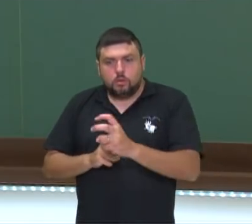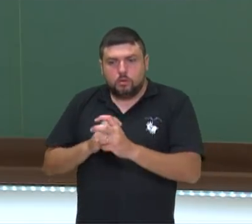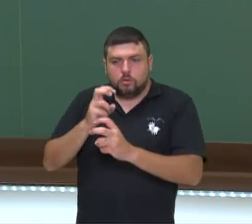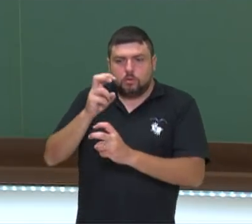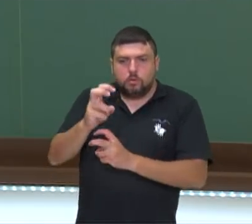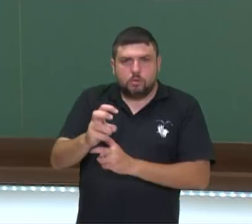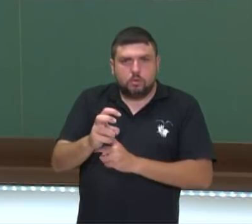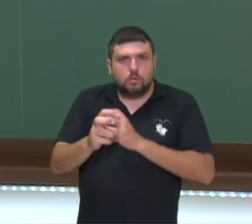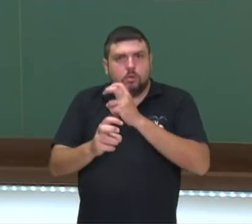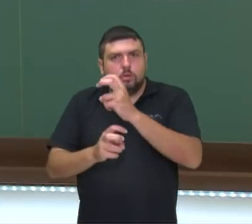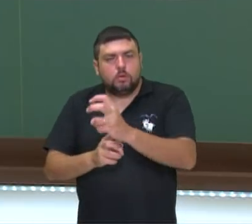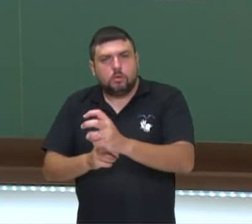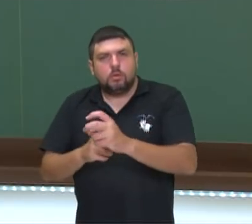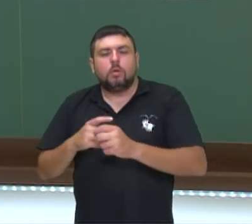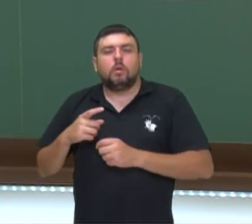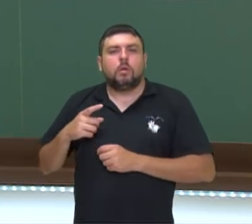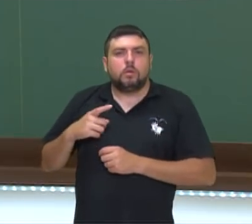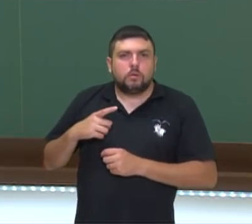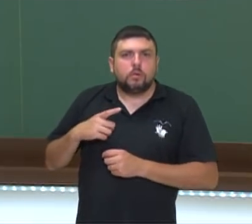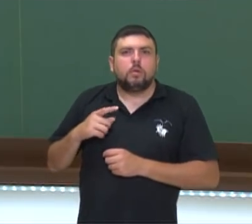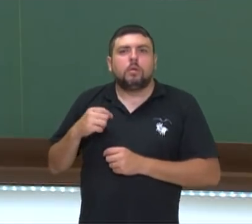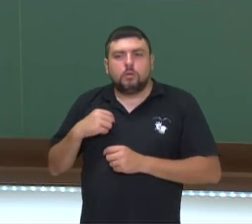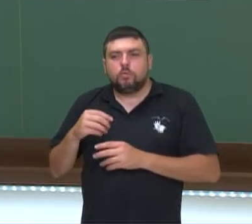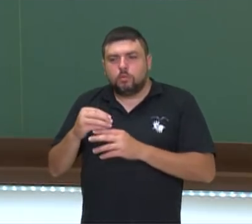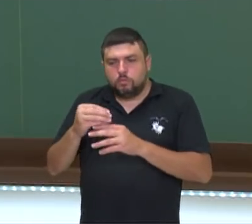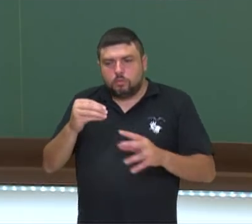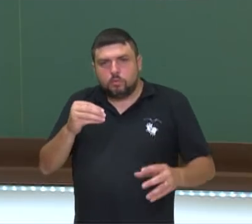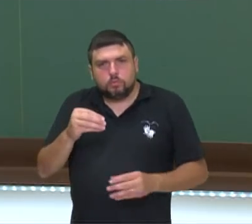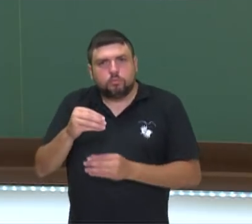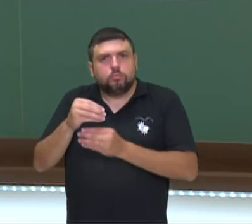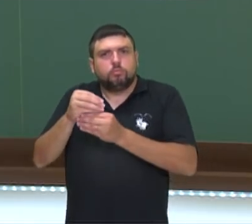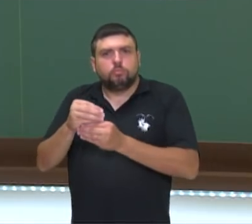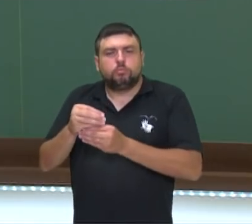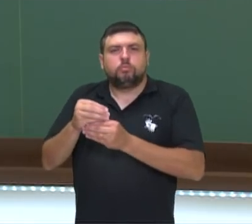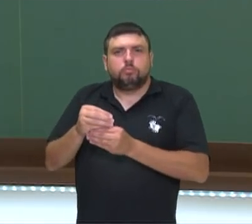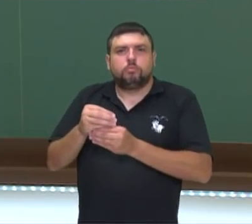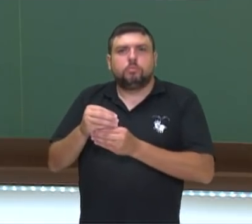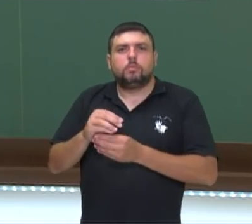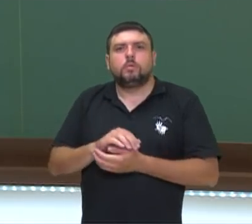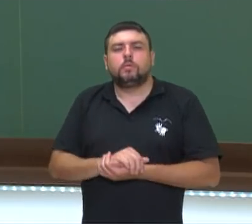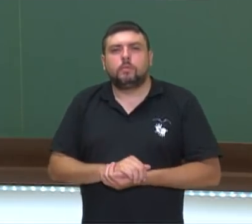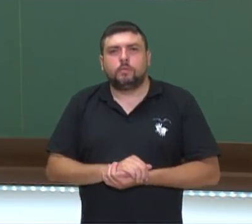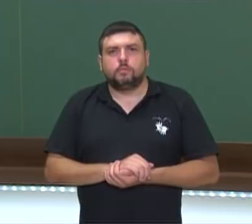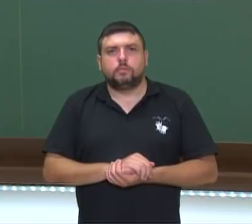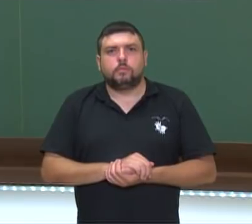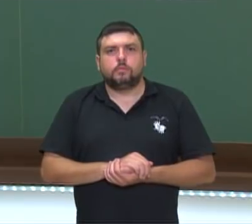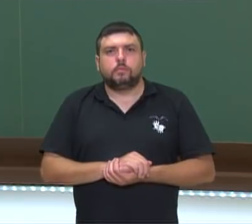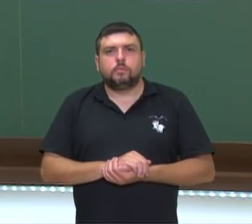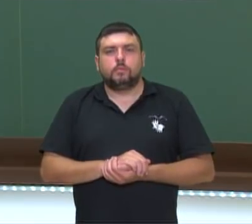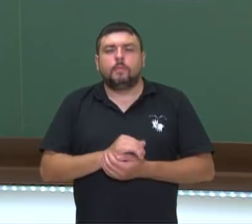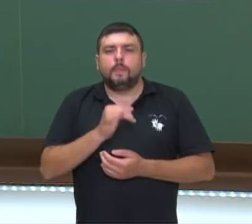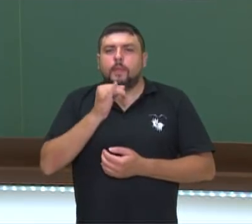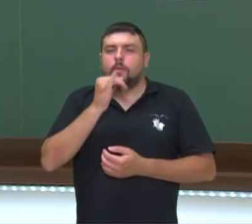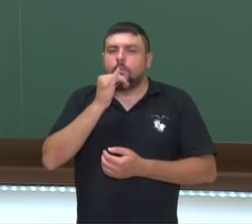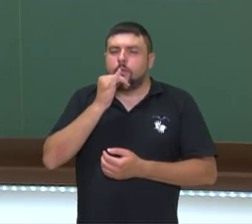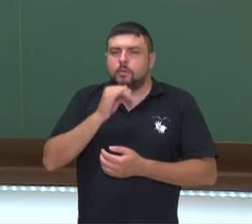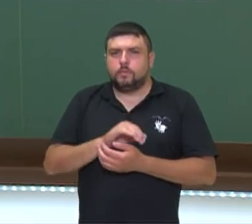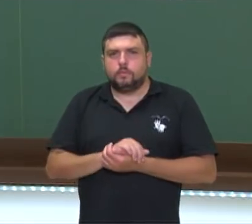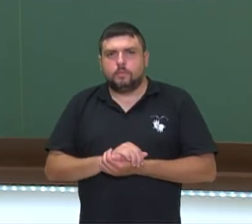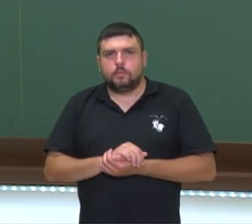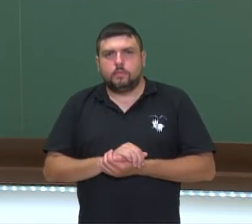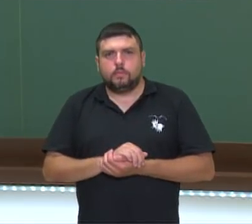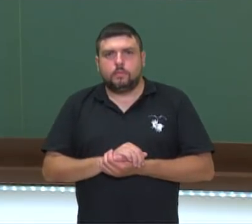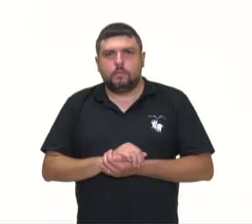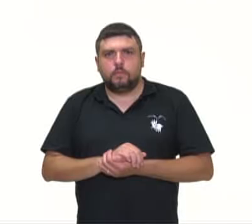vai ter sobre o aumento que já teve, sobre a correção que ele já teve naquele ano. Por exemplo, ele pode